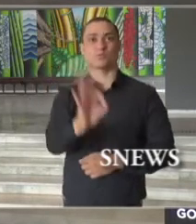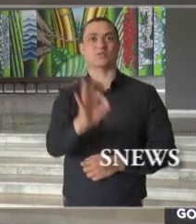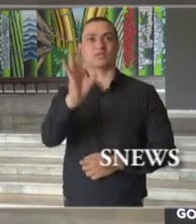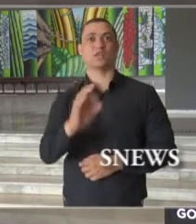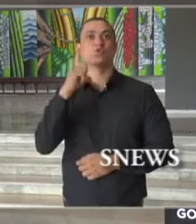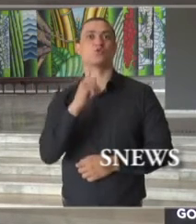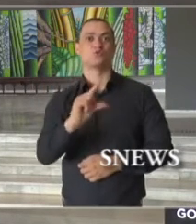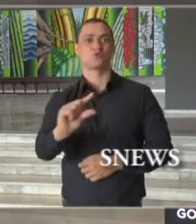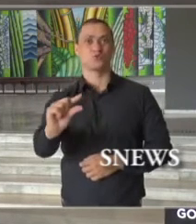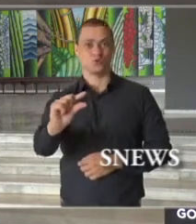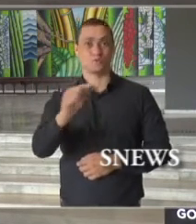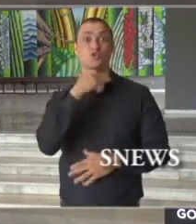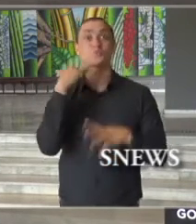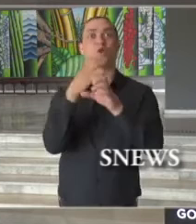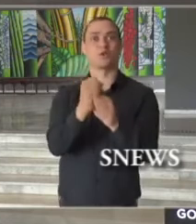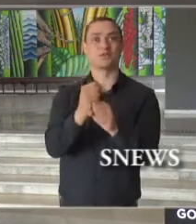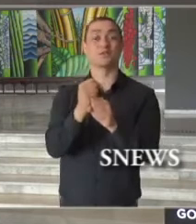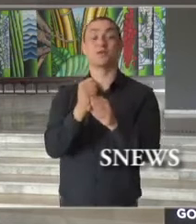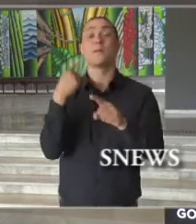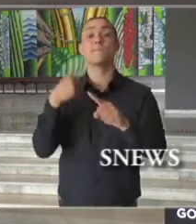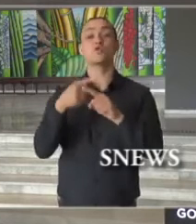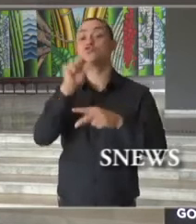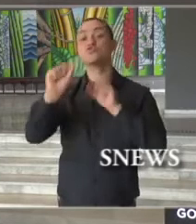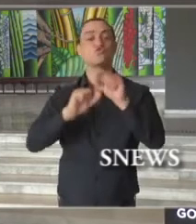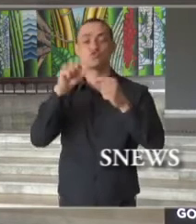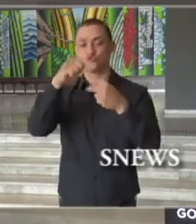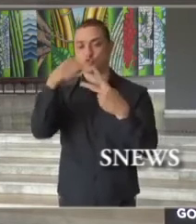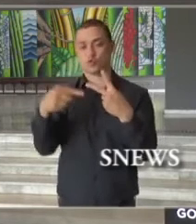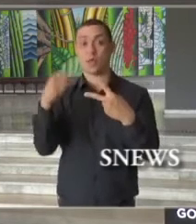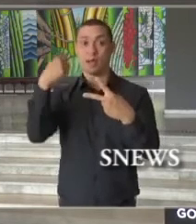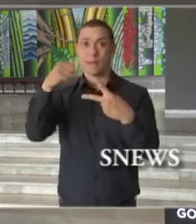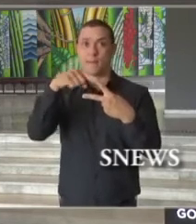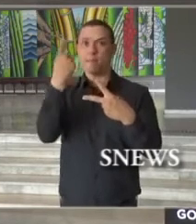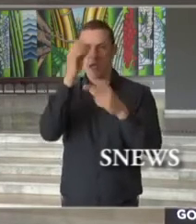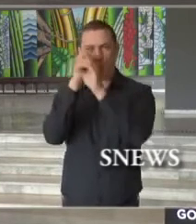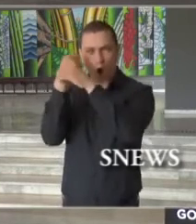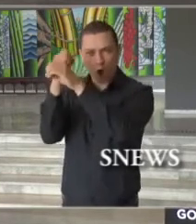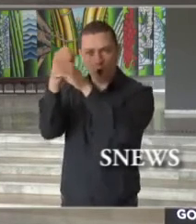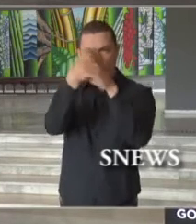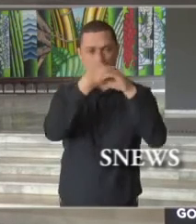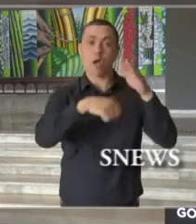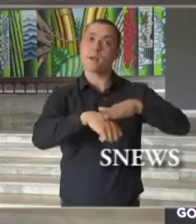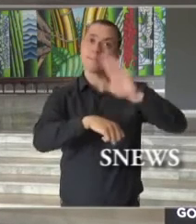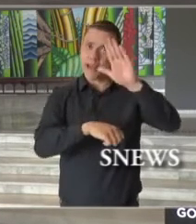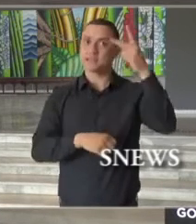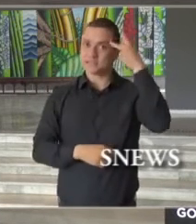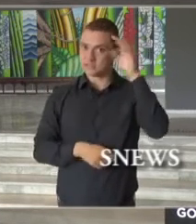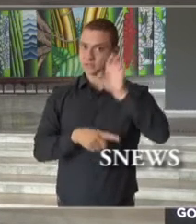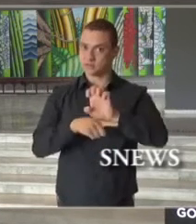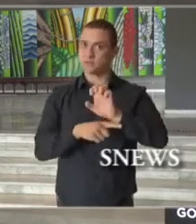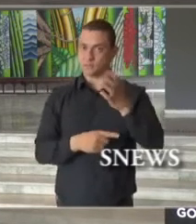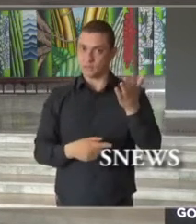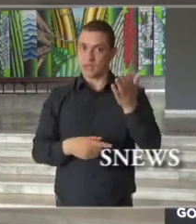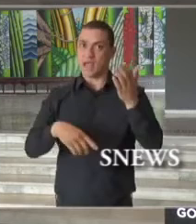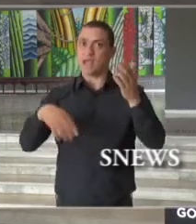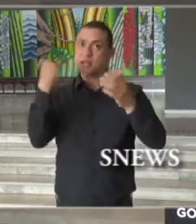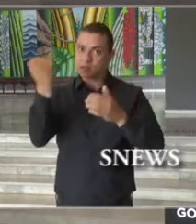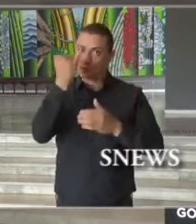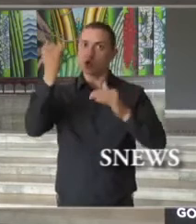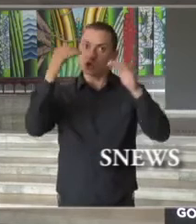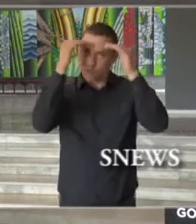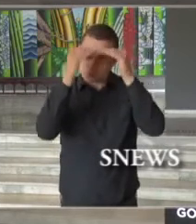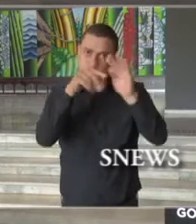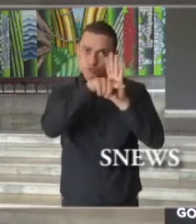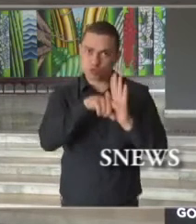por cento de letalidade por dois fatores fundamentais primeiro aumento da testagem que você deu aqui no estado de são paulo com o primo protocolos